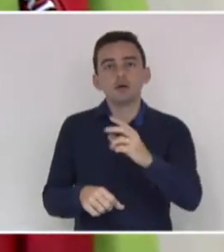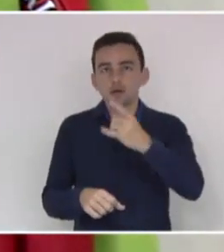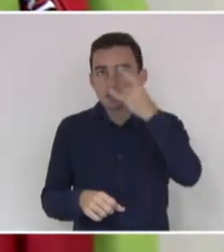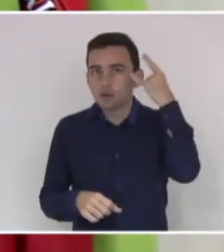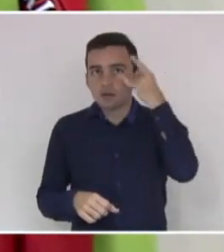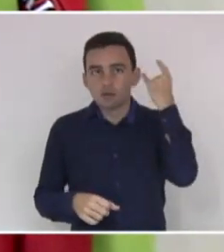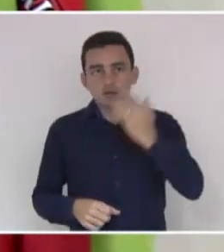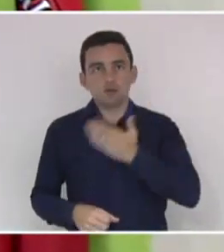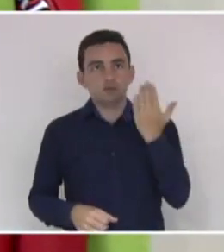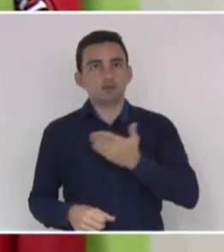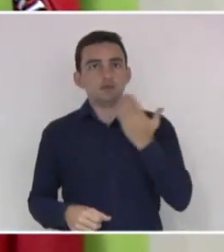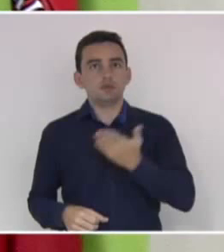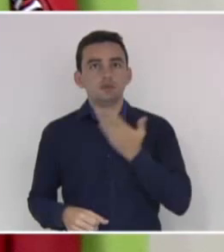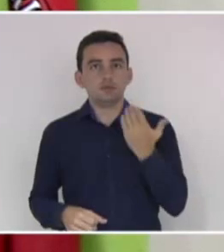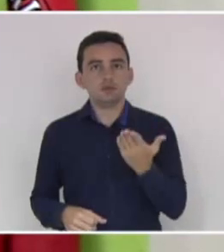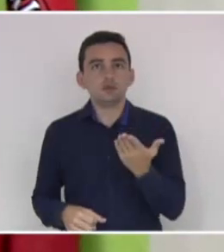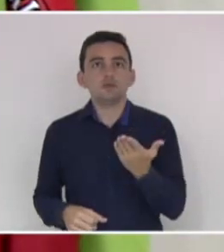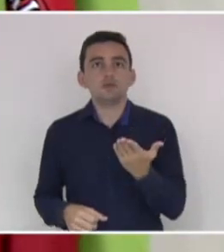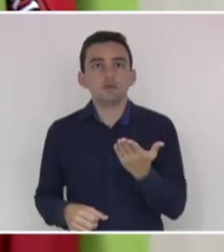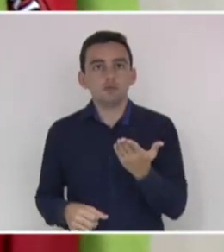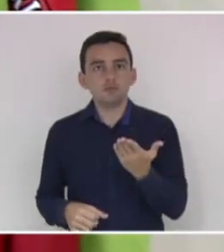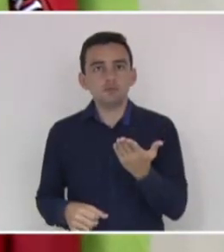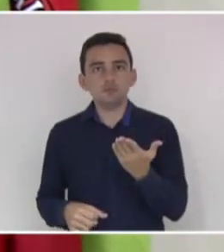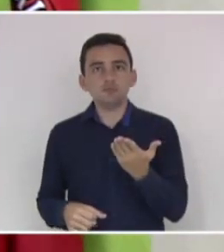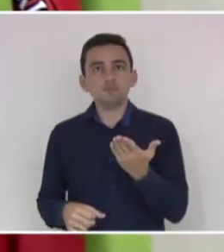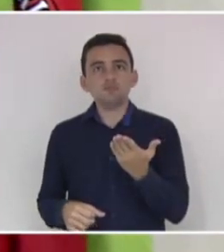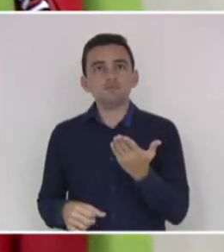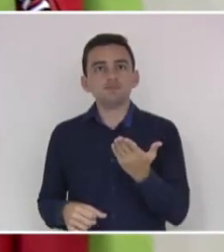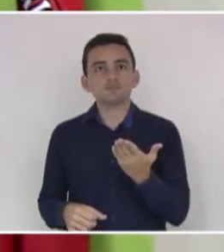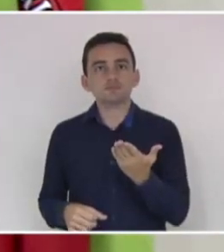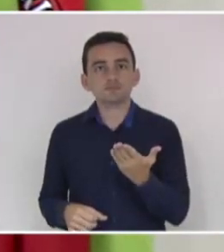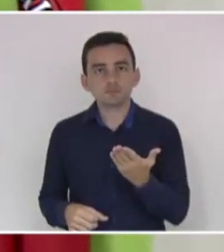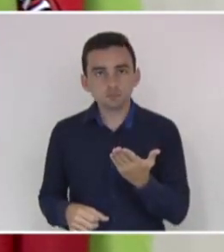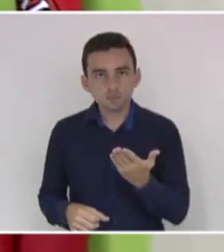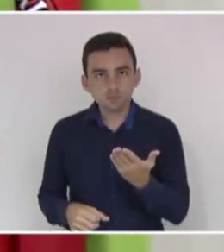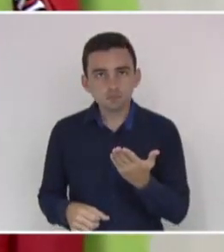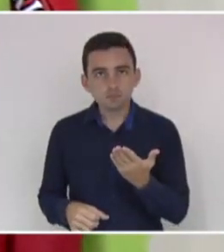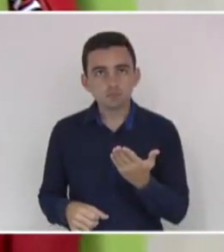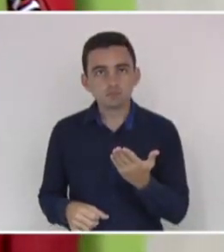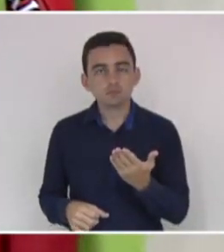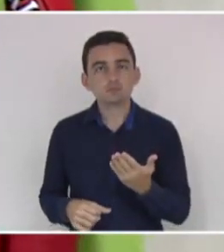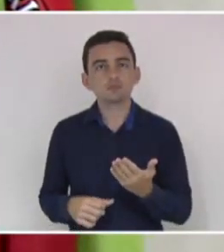surpreendidos e, de certa forma,